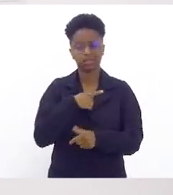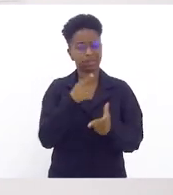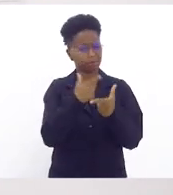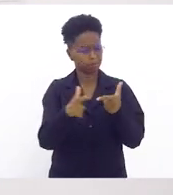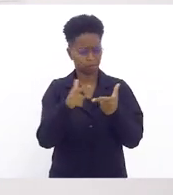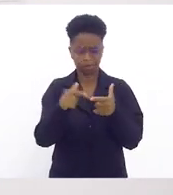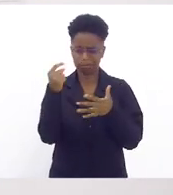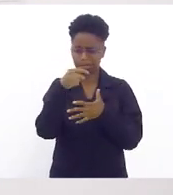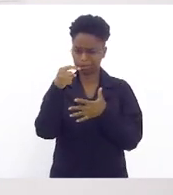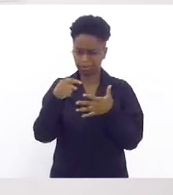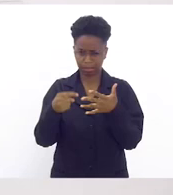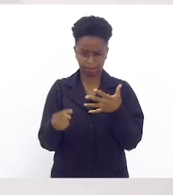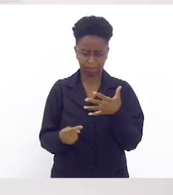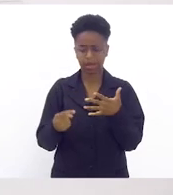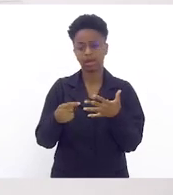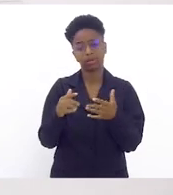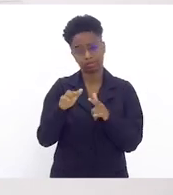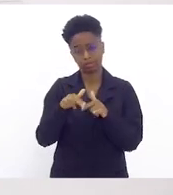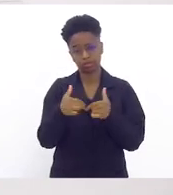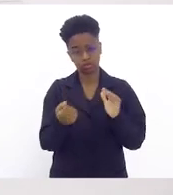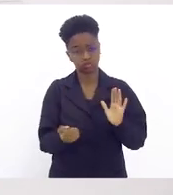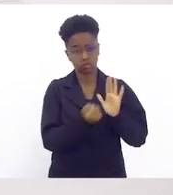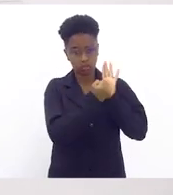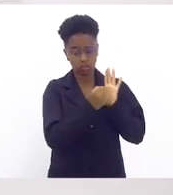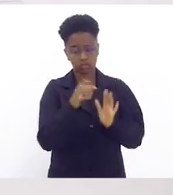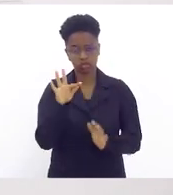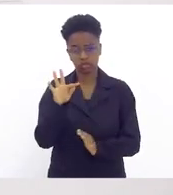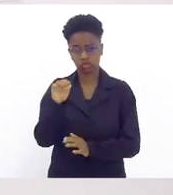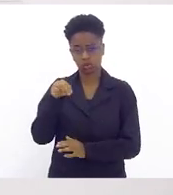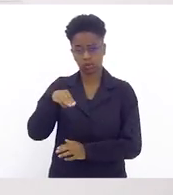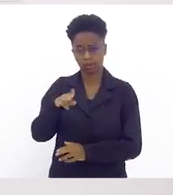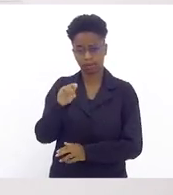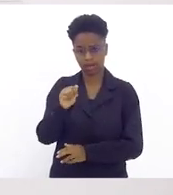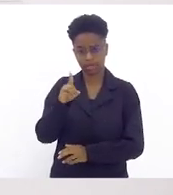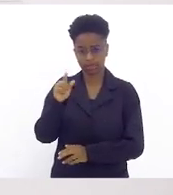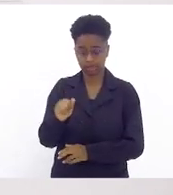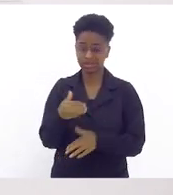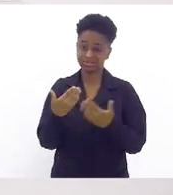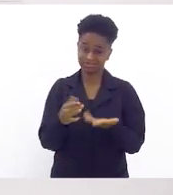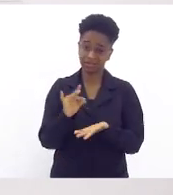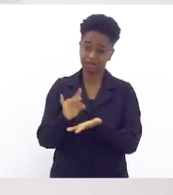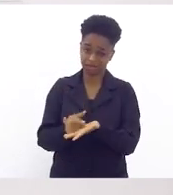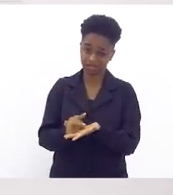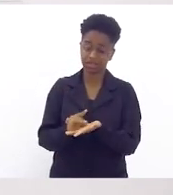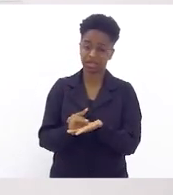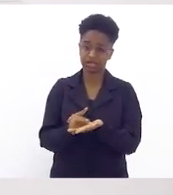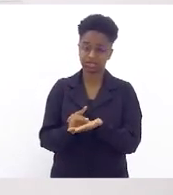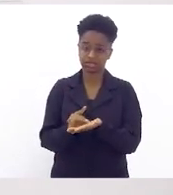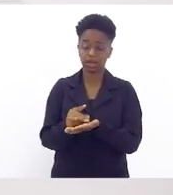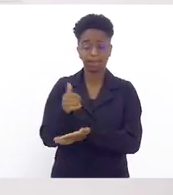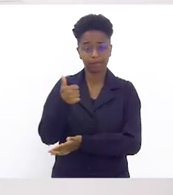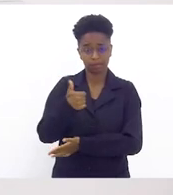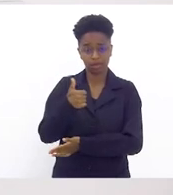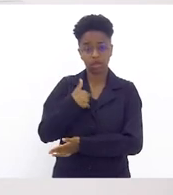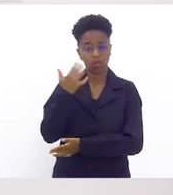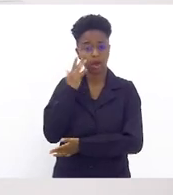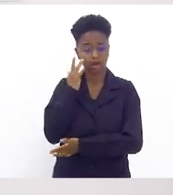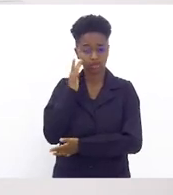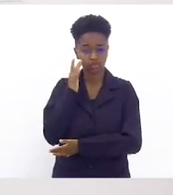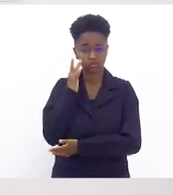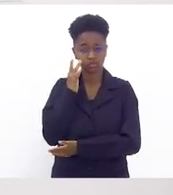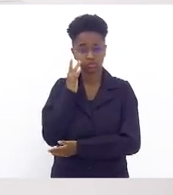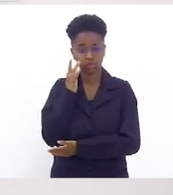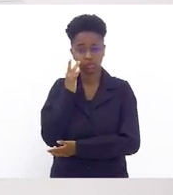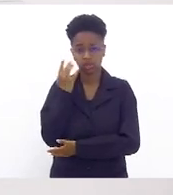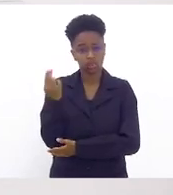né existente em função do tombamento e realmente é primeiro eu acho que não